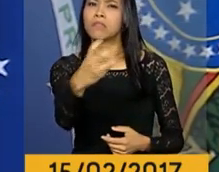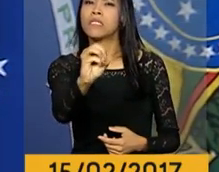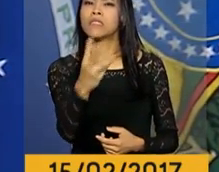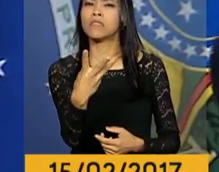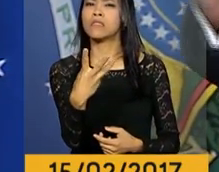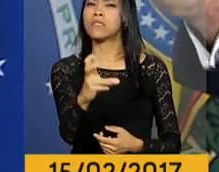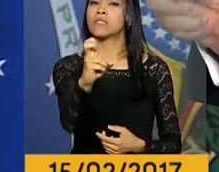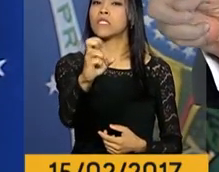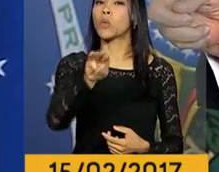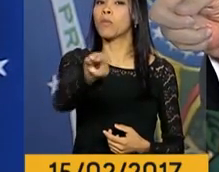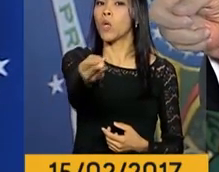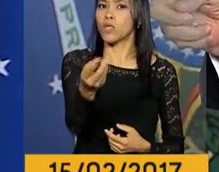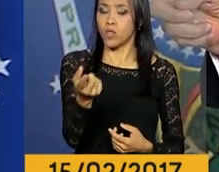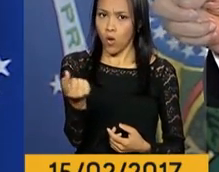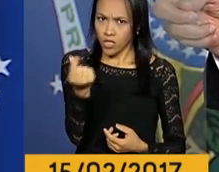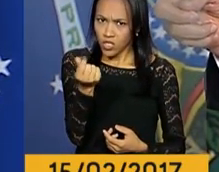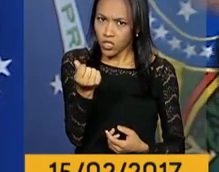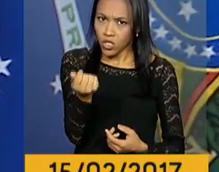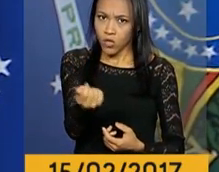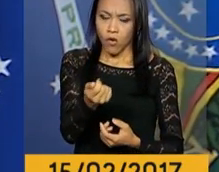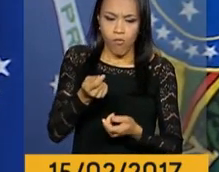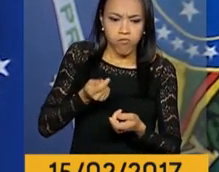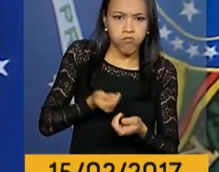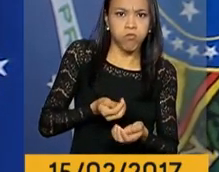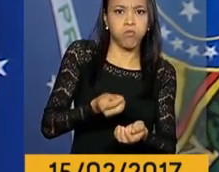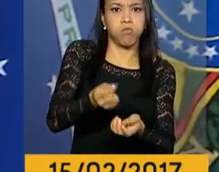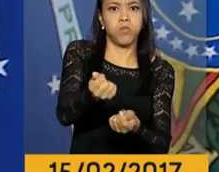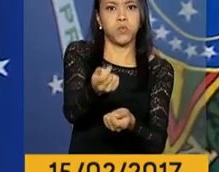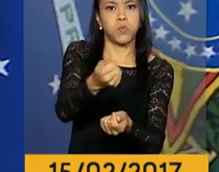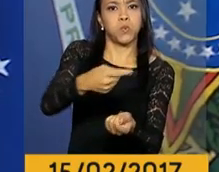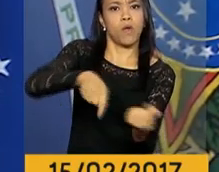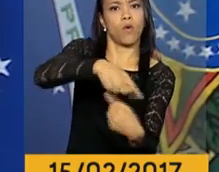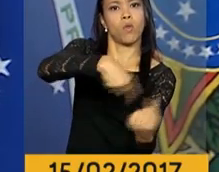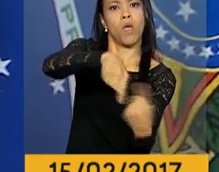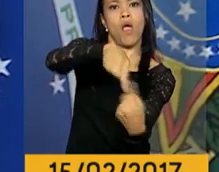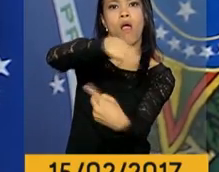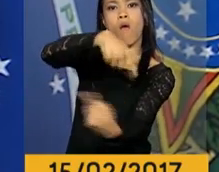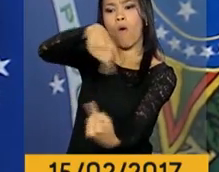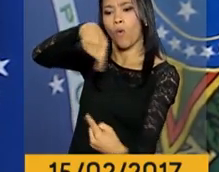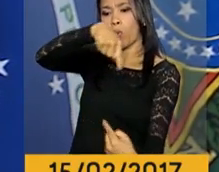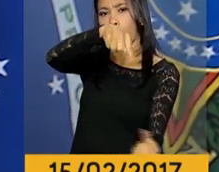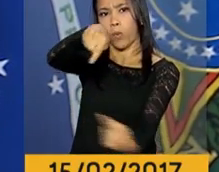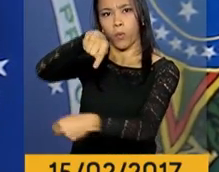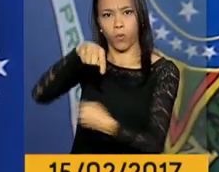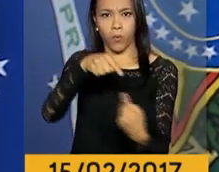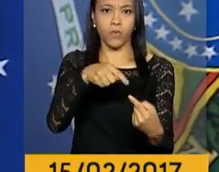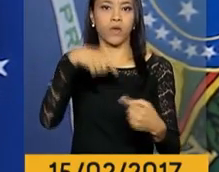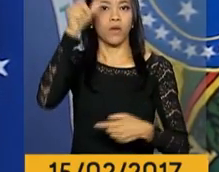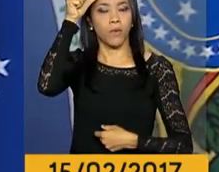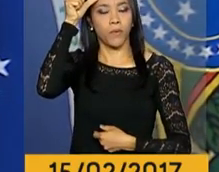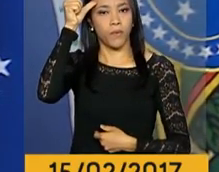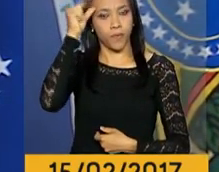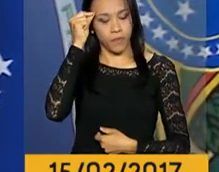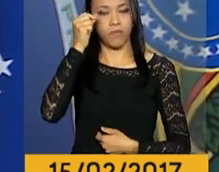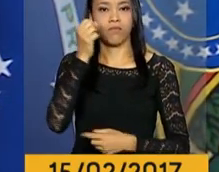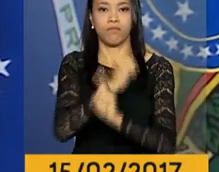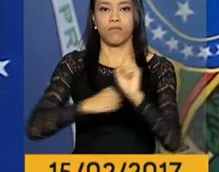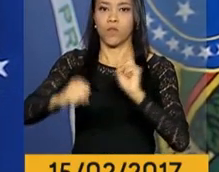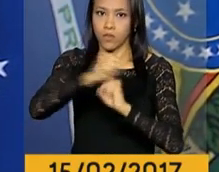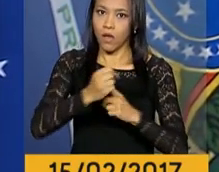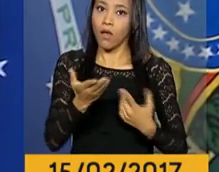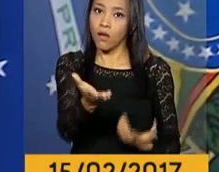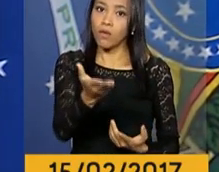35 bilhões. É uma injeção na economia de um lado e de outro lado, ela gera uma certa tranquilidade social na medida, volto